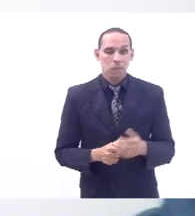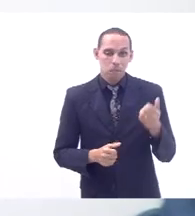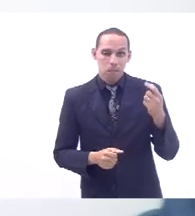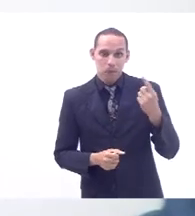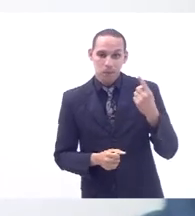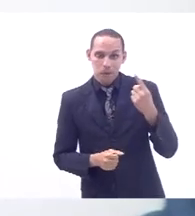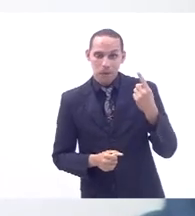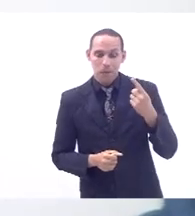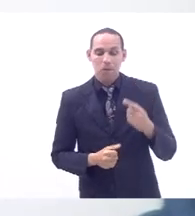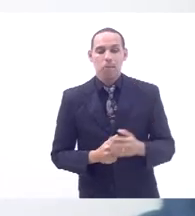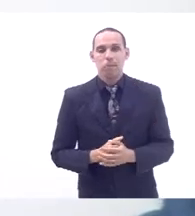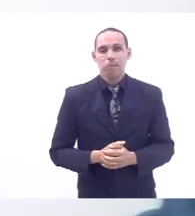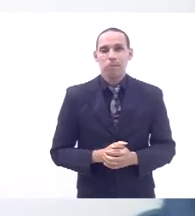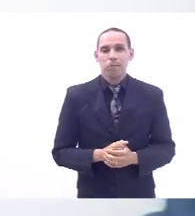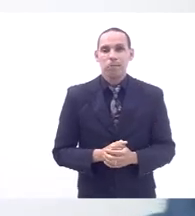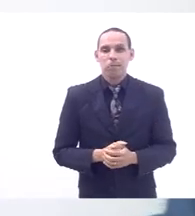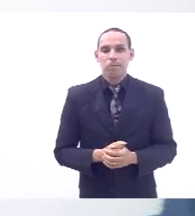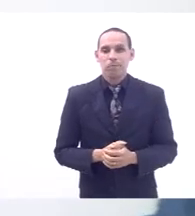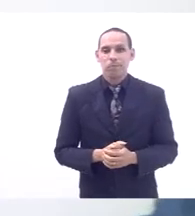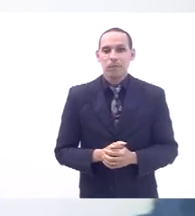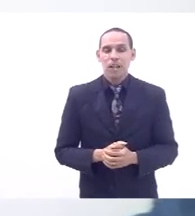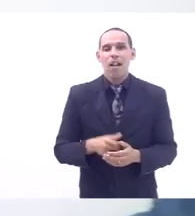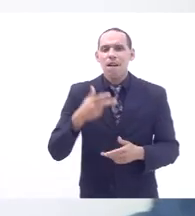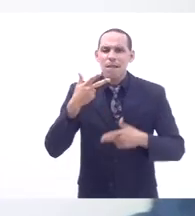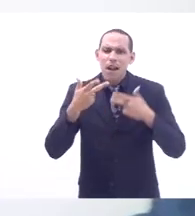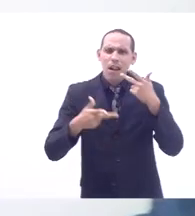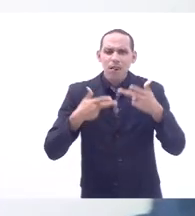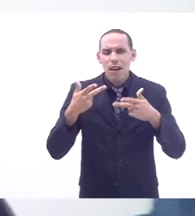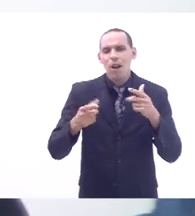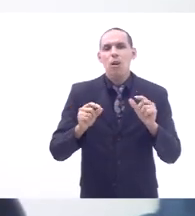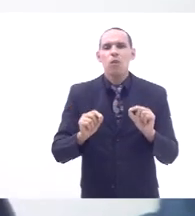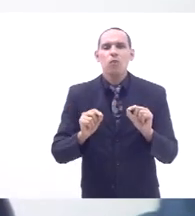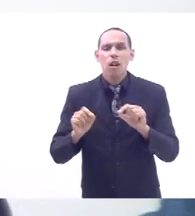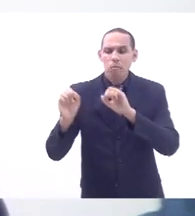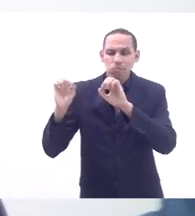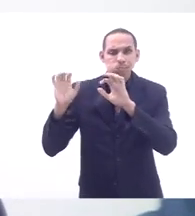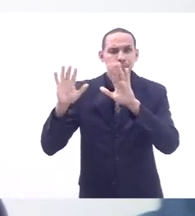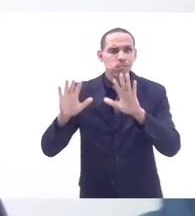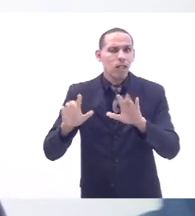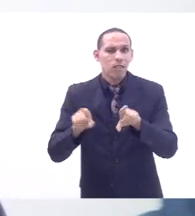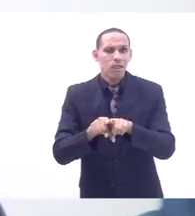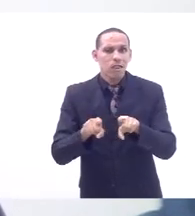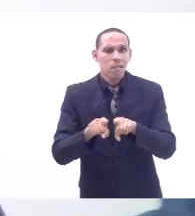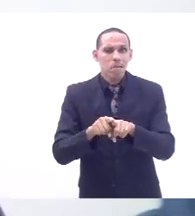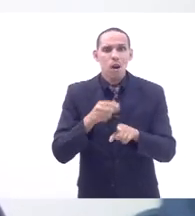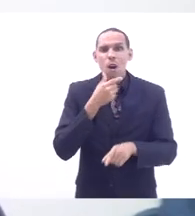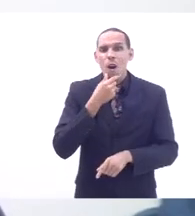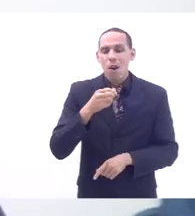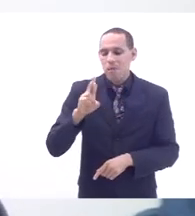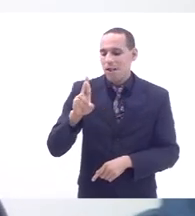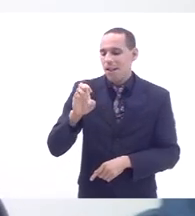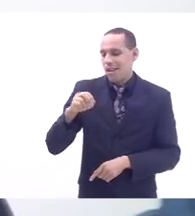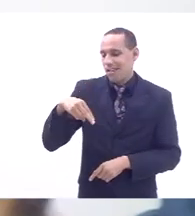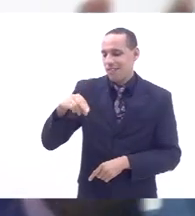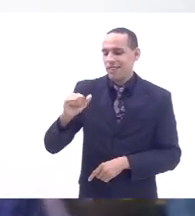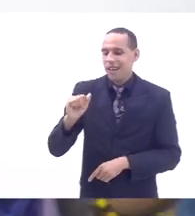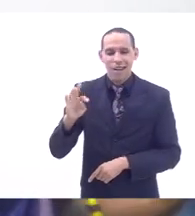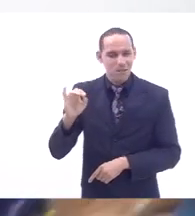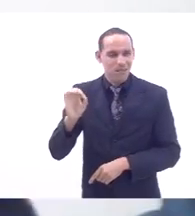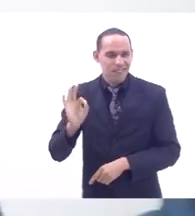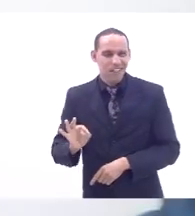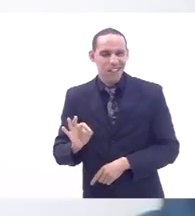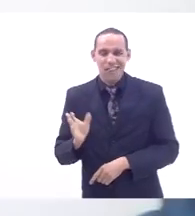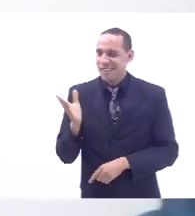Primeiro, a primeira que Cabeça vai falar, e também Cabeça vai tomar a benção para o senhor Enato, é isso?